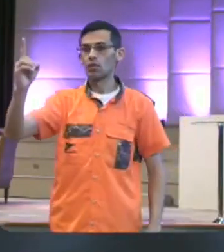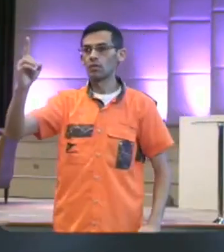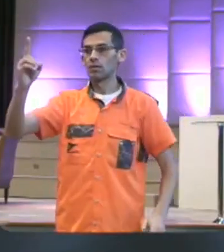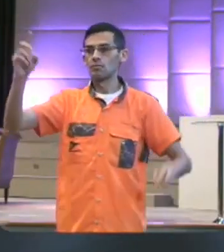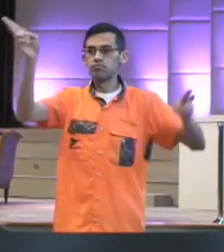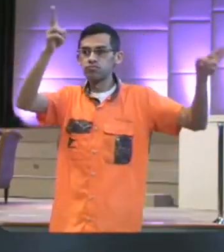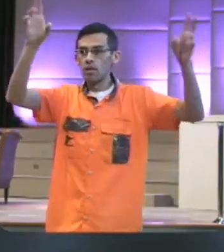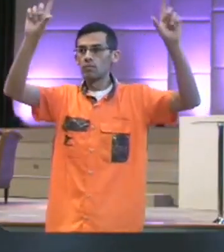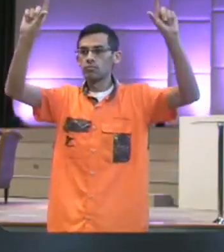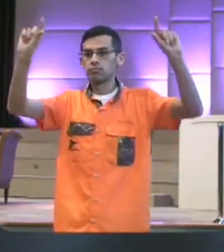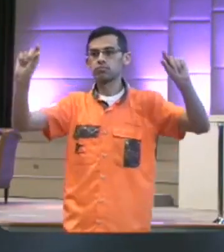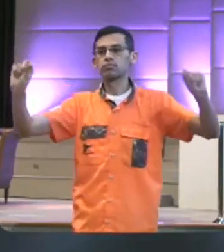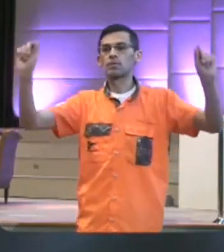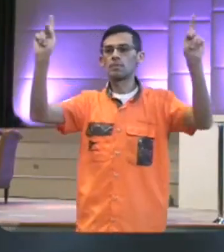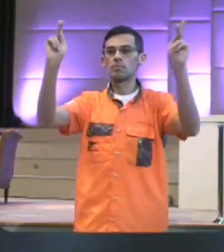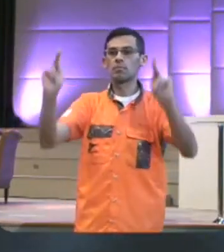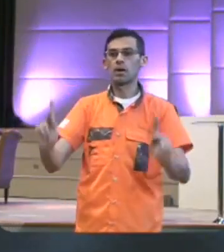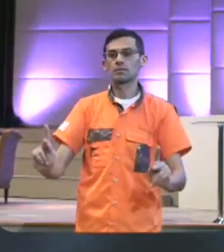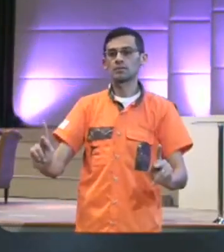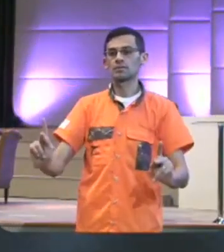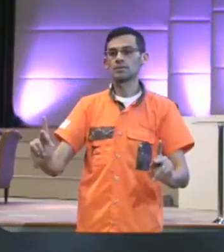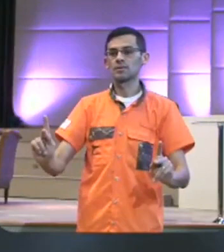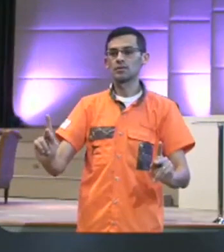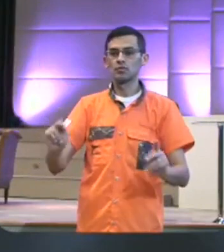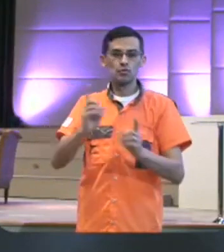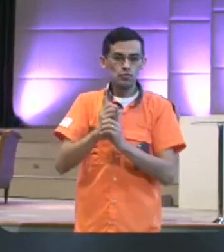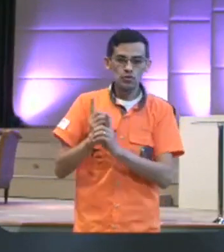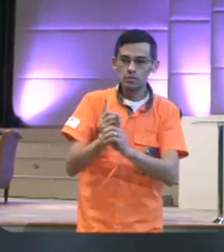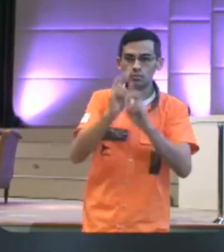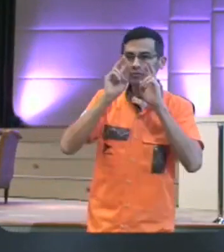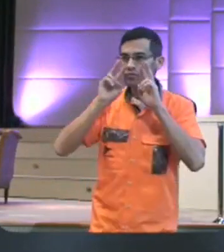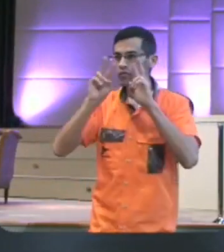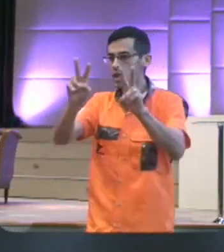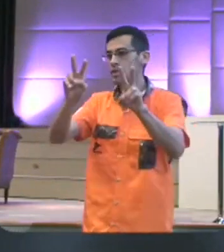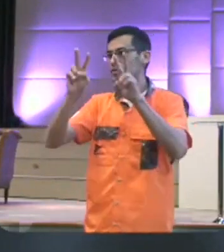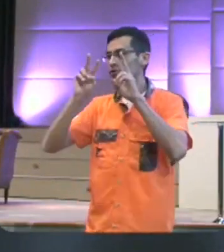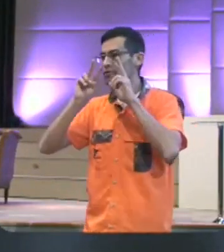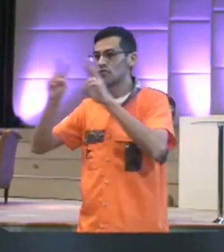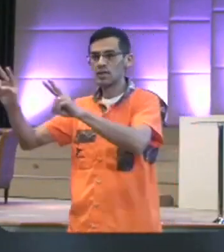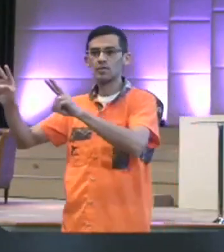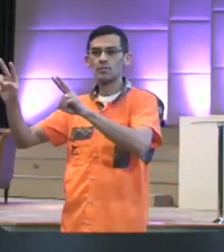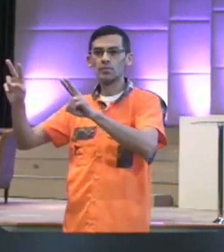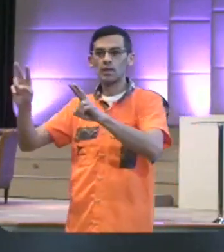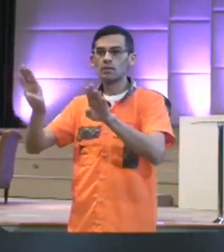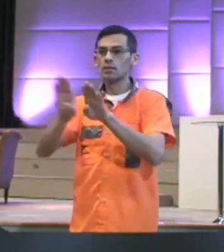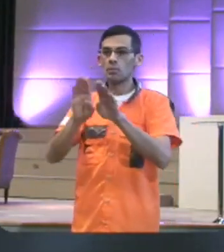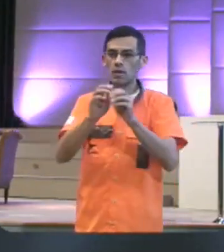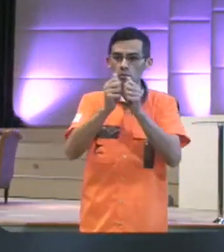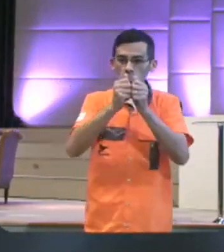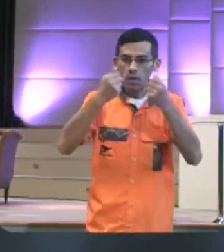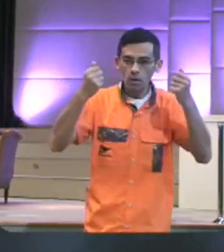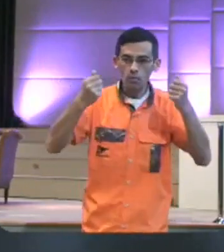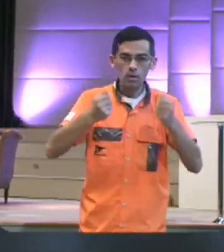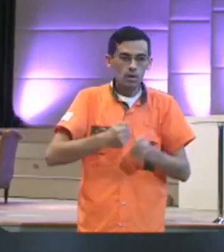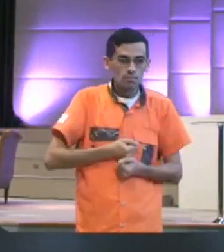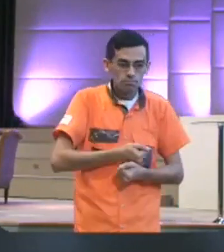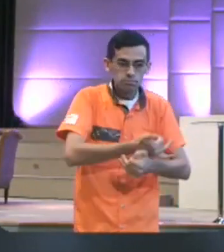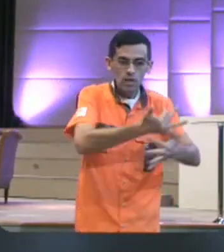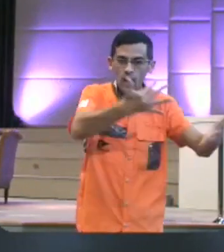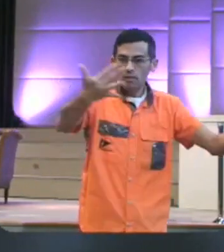do Senhor Jesus, pela repreensão do Senhor Jesus. Eles viram pães